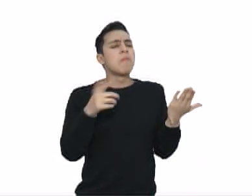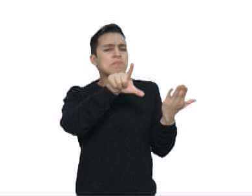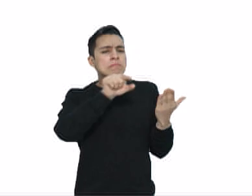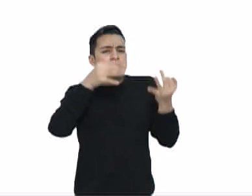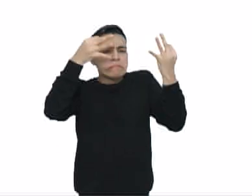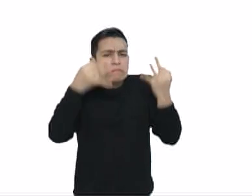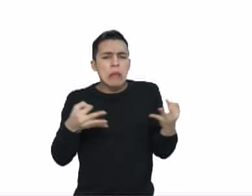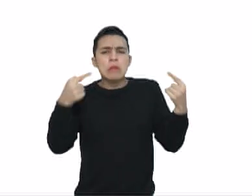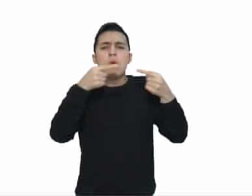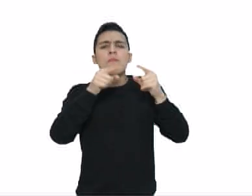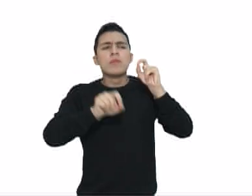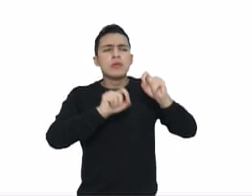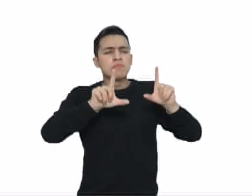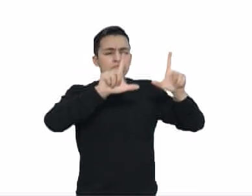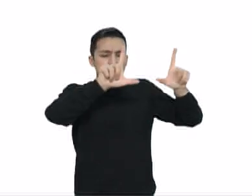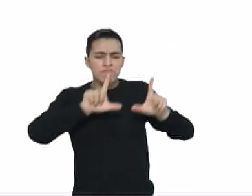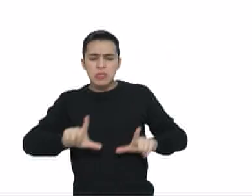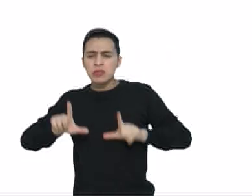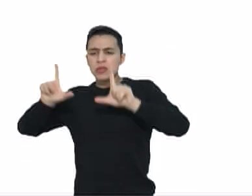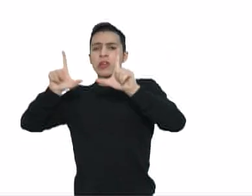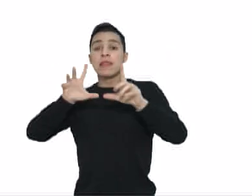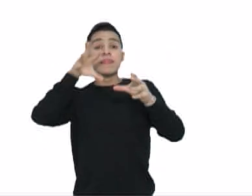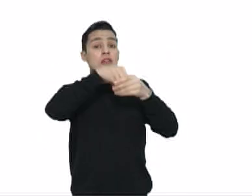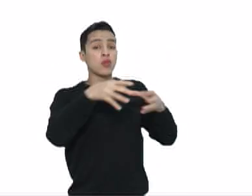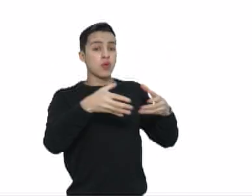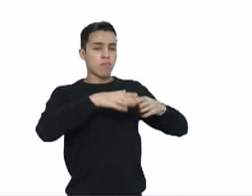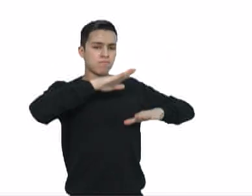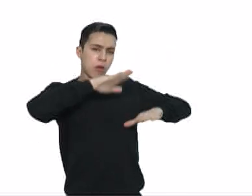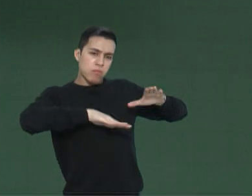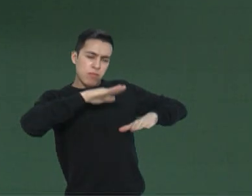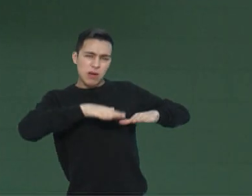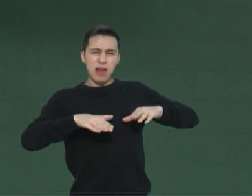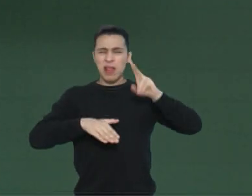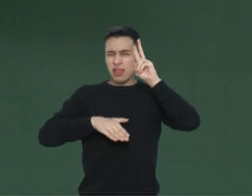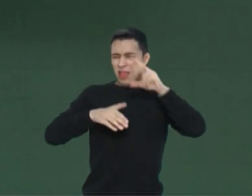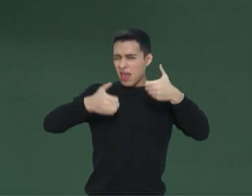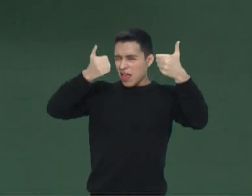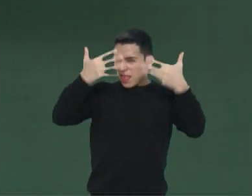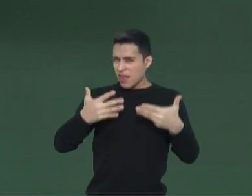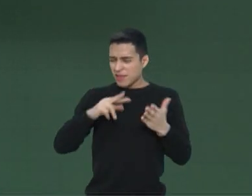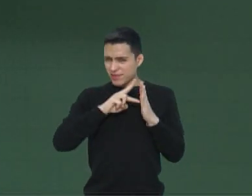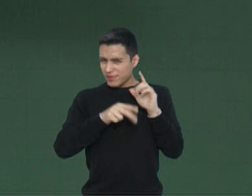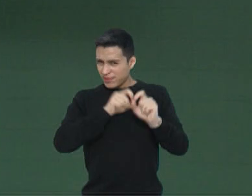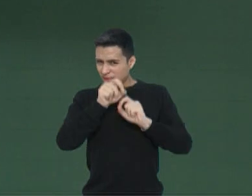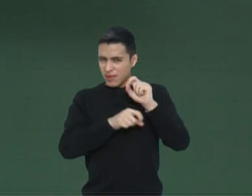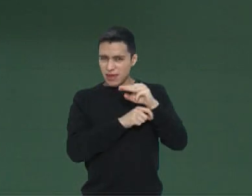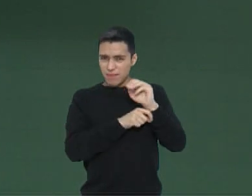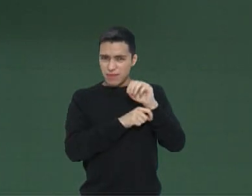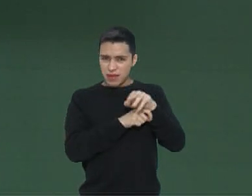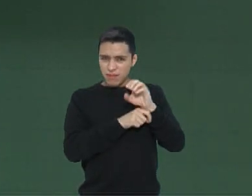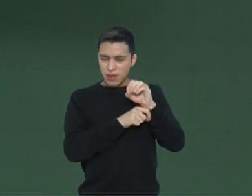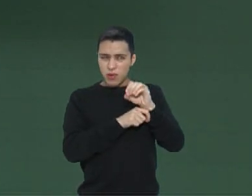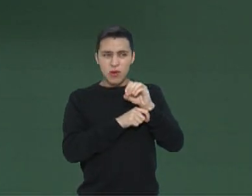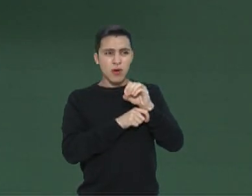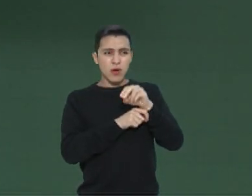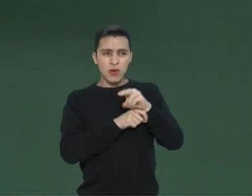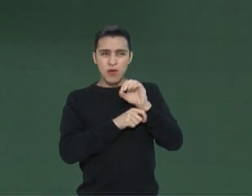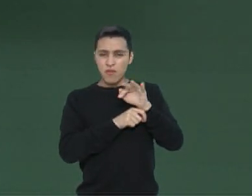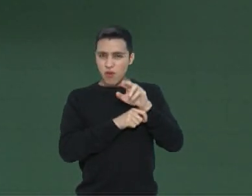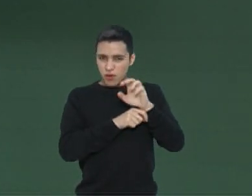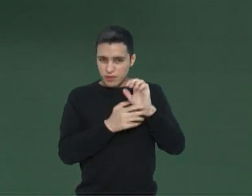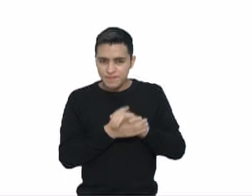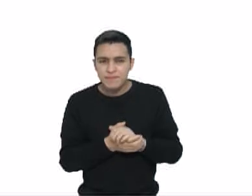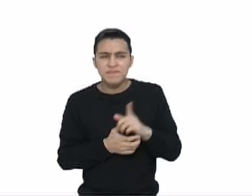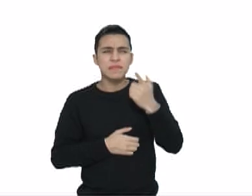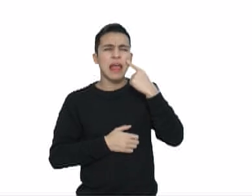que apresenta um membranofone. Lembram que eu expliquei agora o que é um membranofone? Na